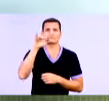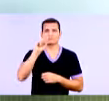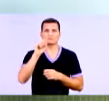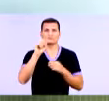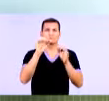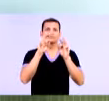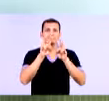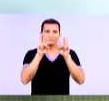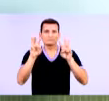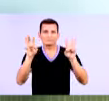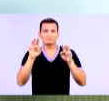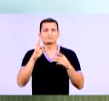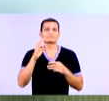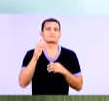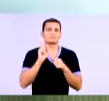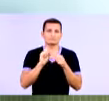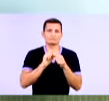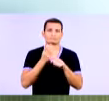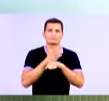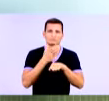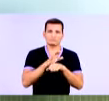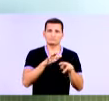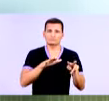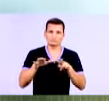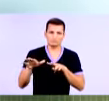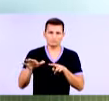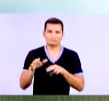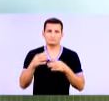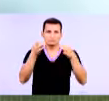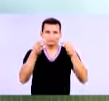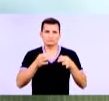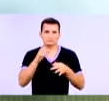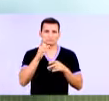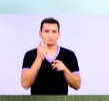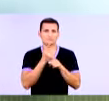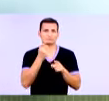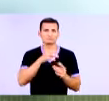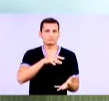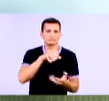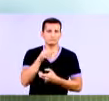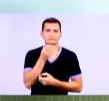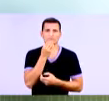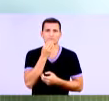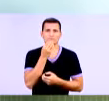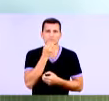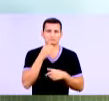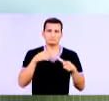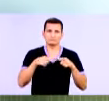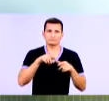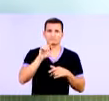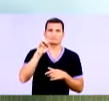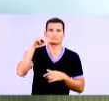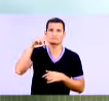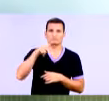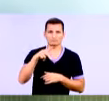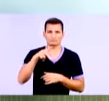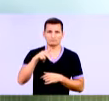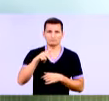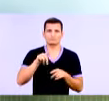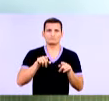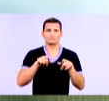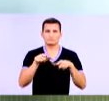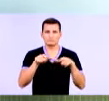passamos, faça a atividade da semana, que certamente você vai descobrir um mundo de oportunidades aí para se trabalhar com GIMP, para se trabalhar com as